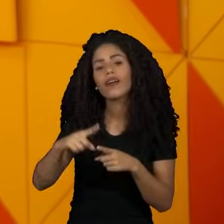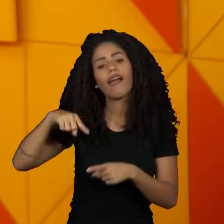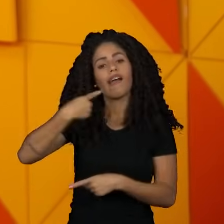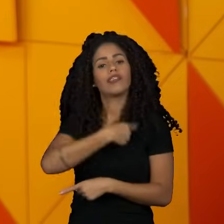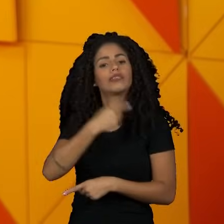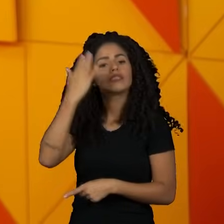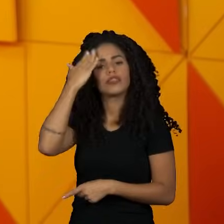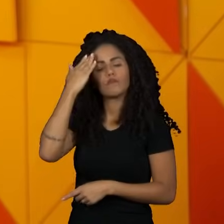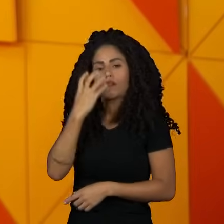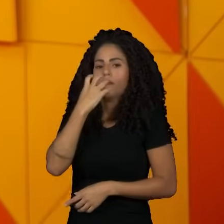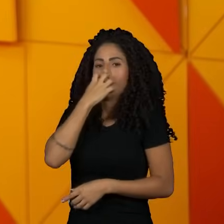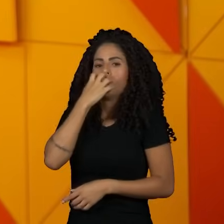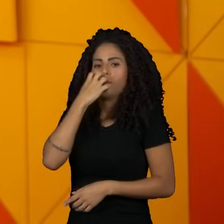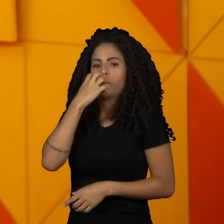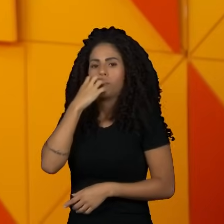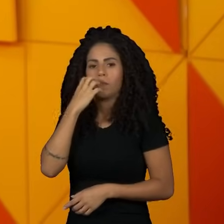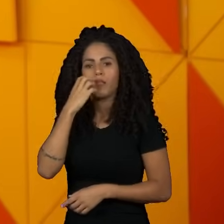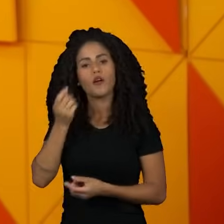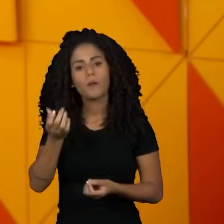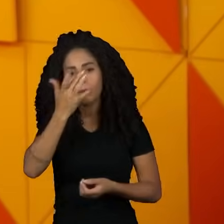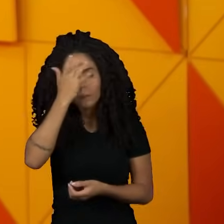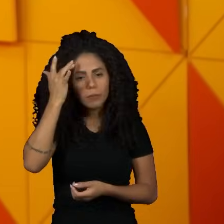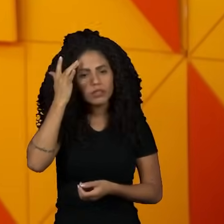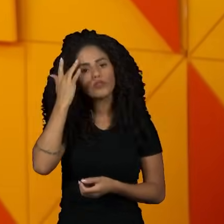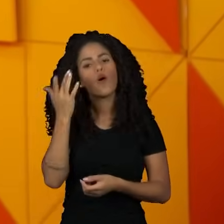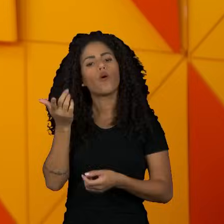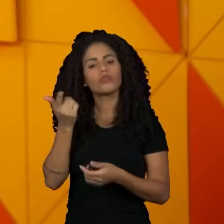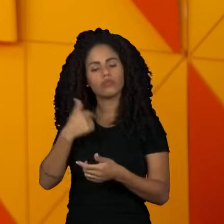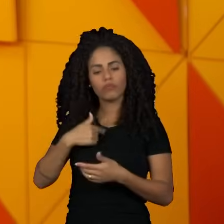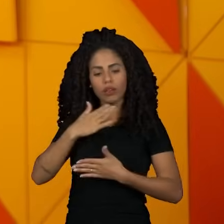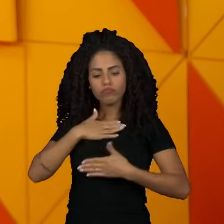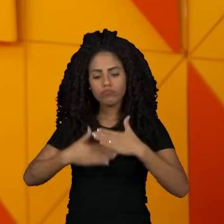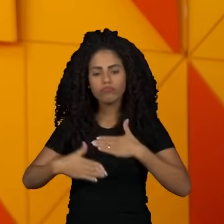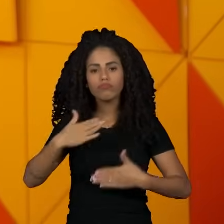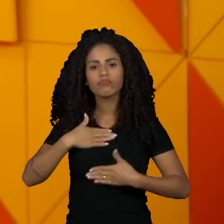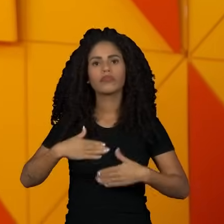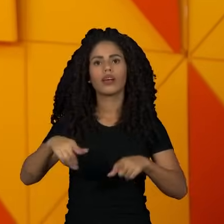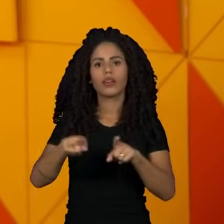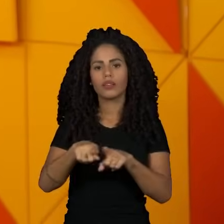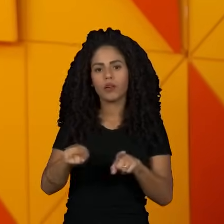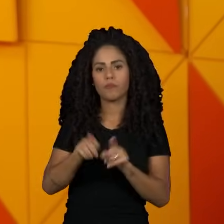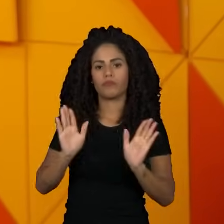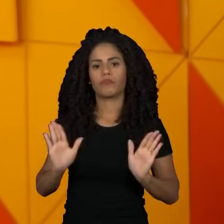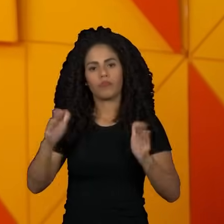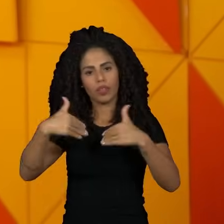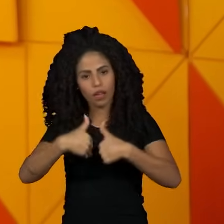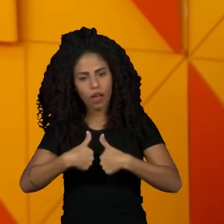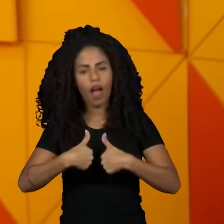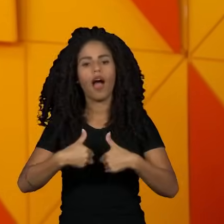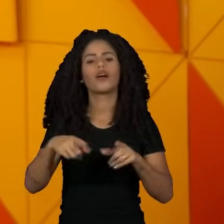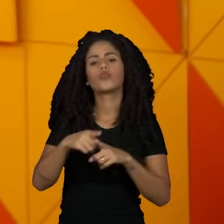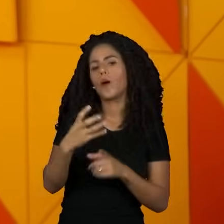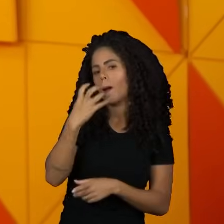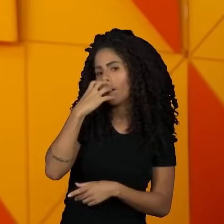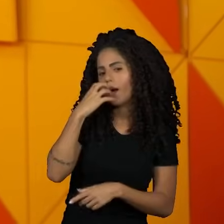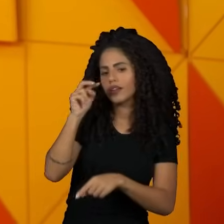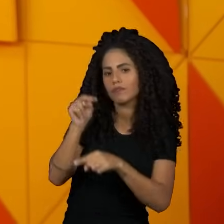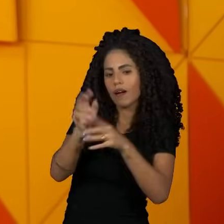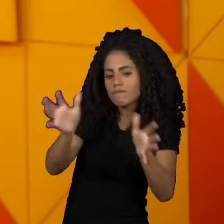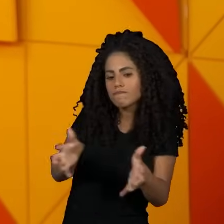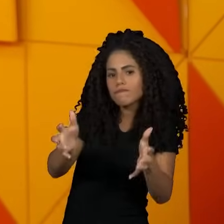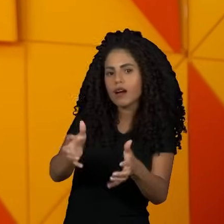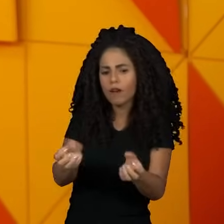em cães assistentes para pessoas com comorbidades, que é o caso de autismo. Cães bem treinados se